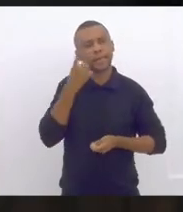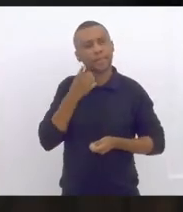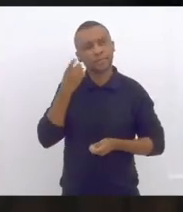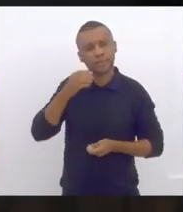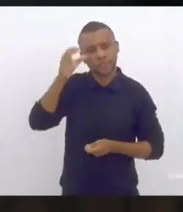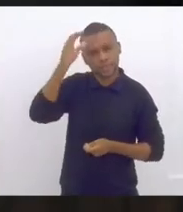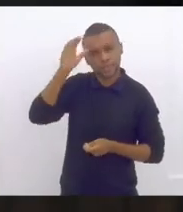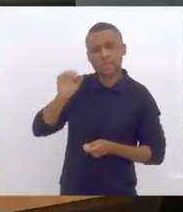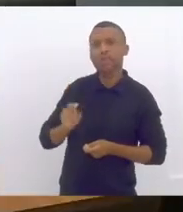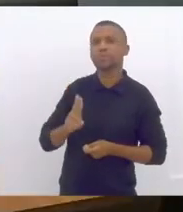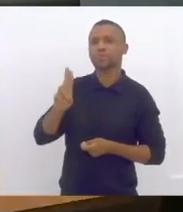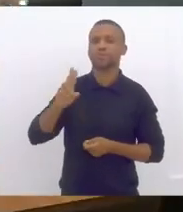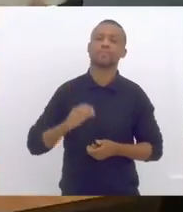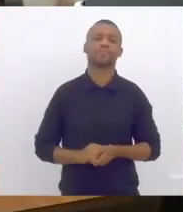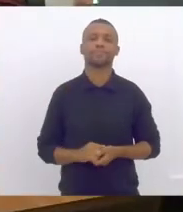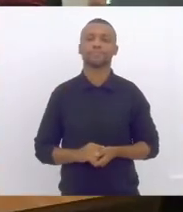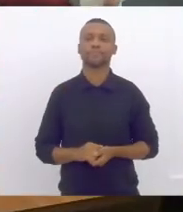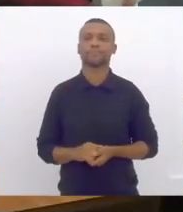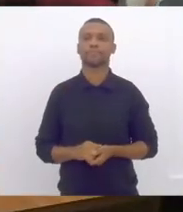deputada Tia Ju.